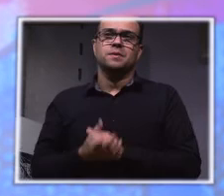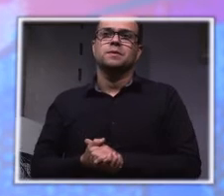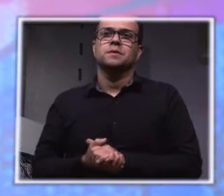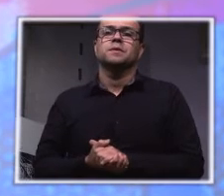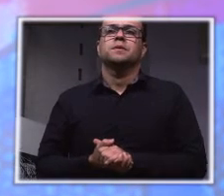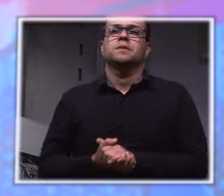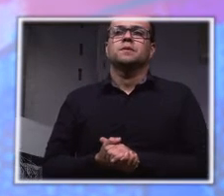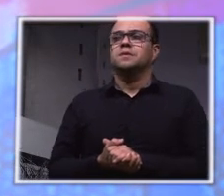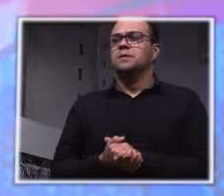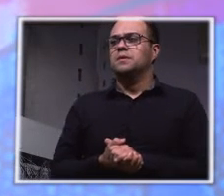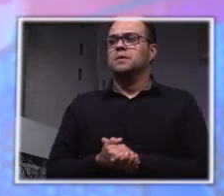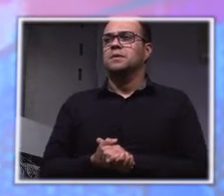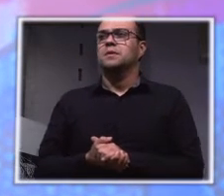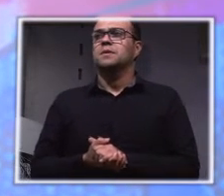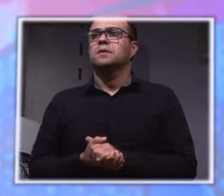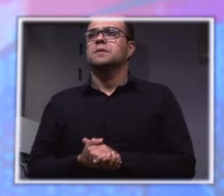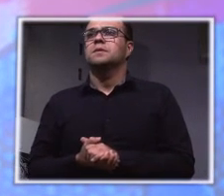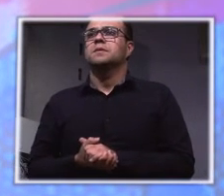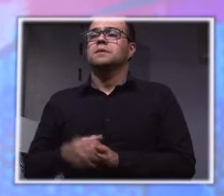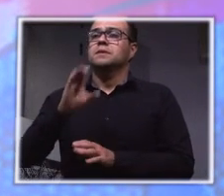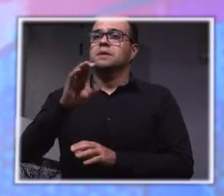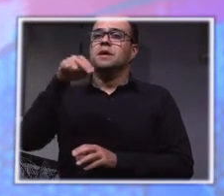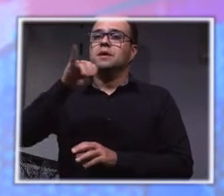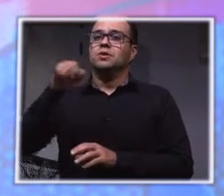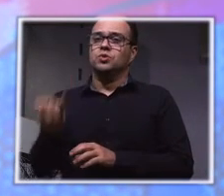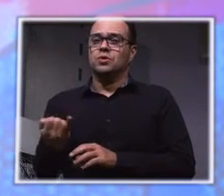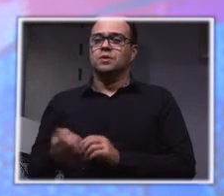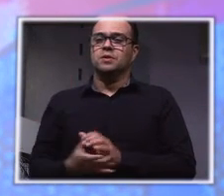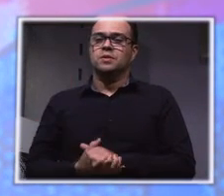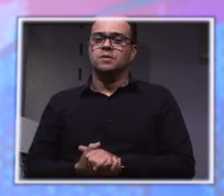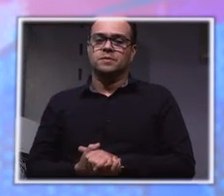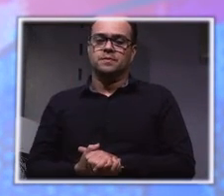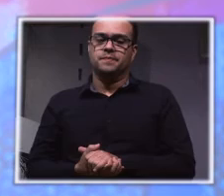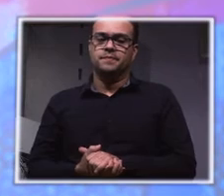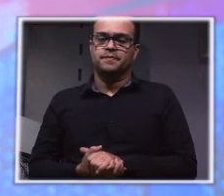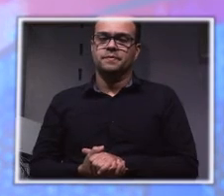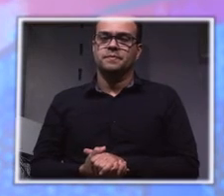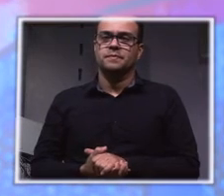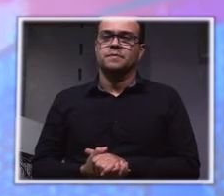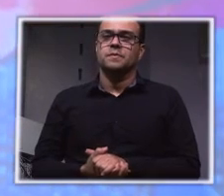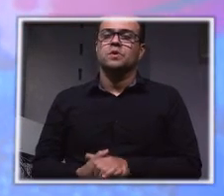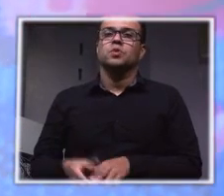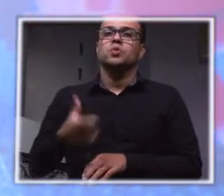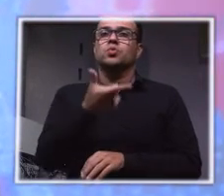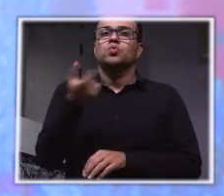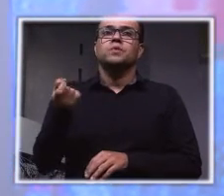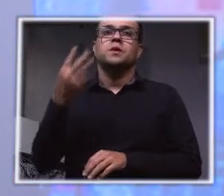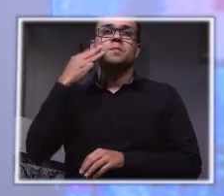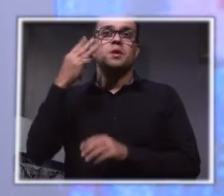agora de 100 milhões, segundo o CNJ. Somos um pouco mais de 200 milhões de habitantes.